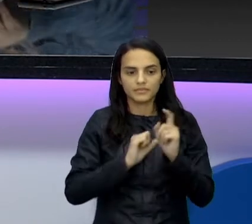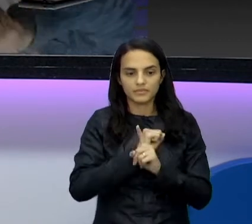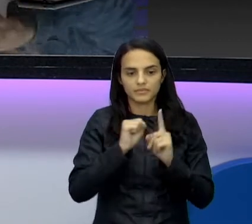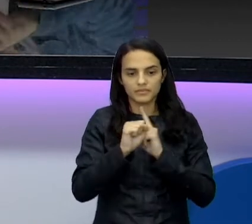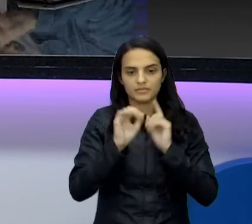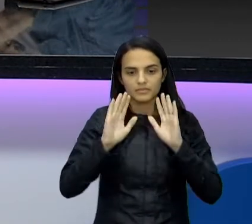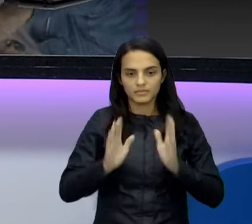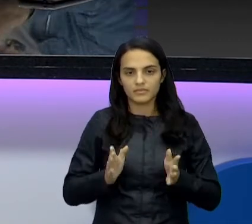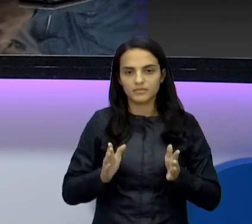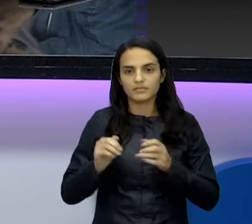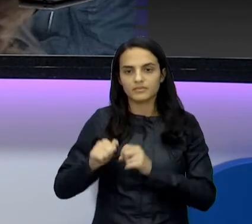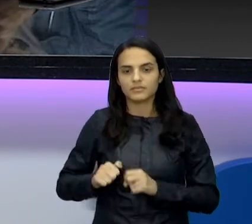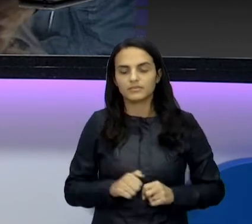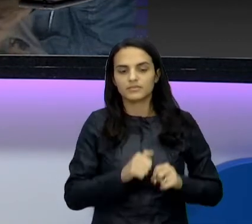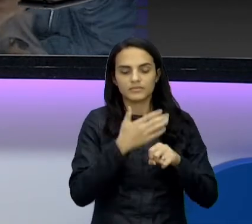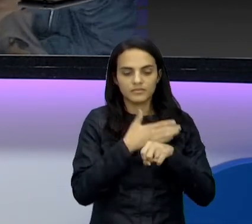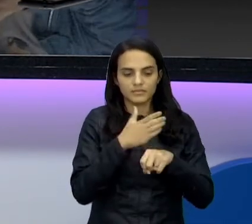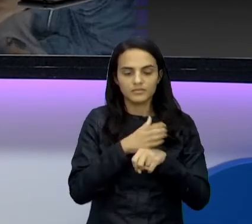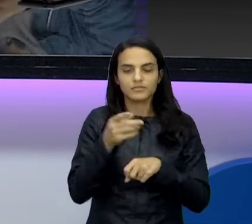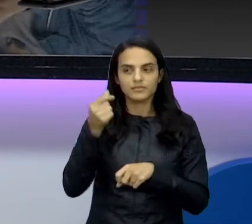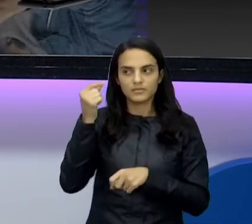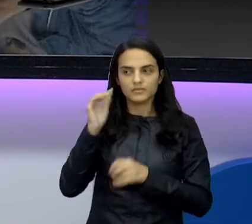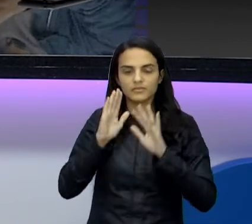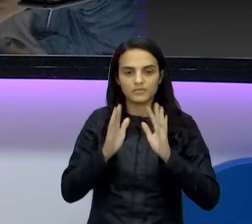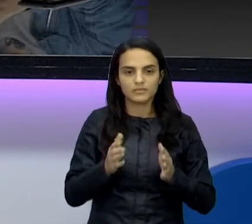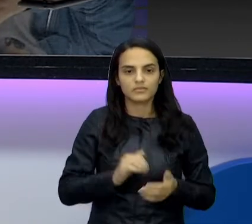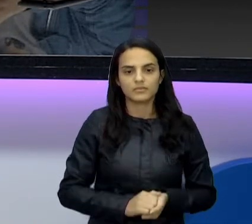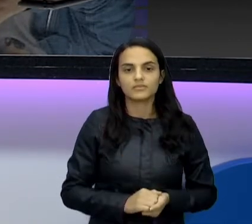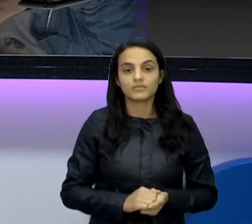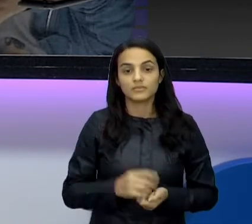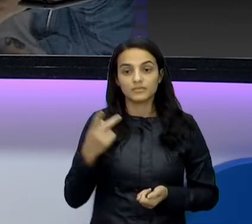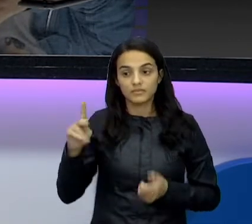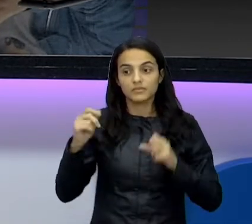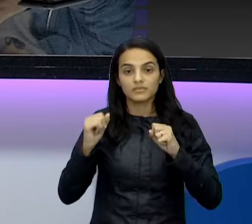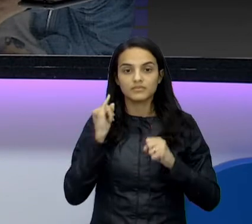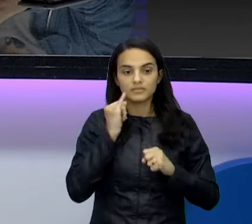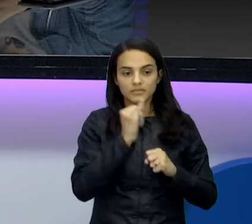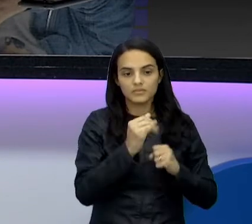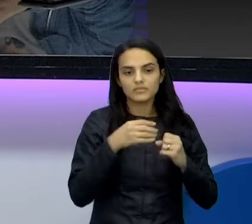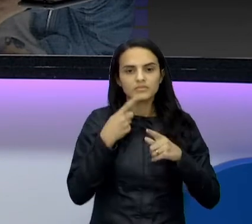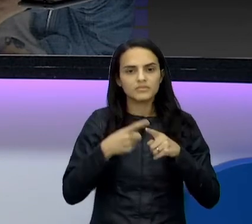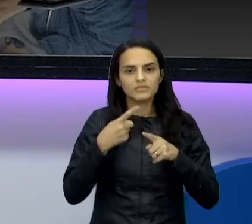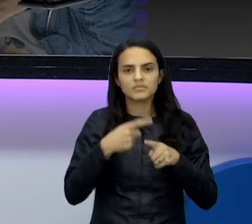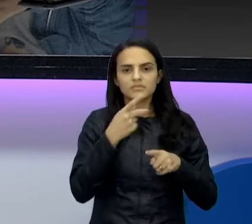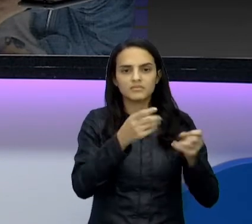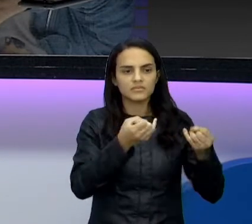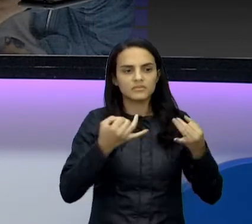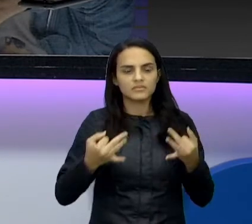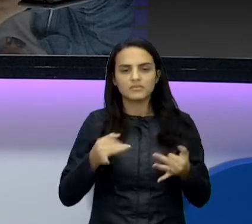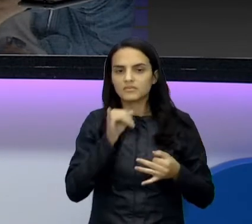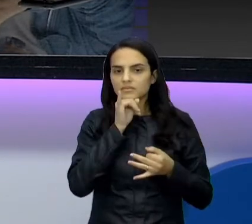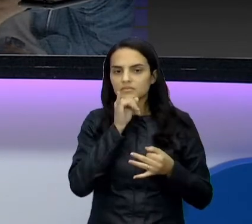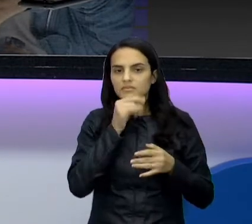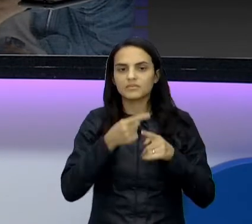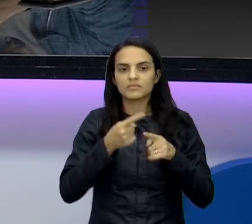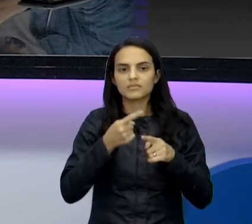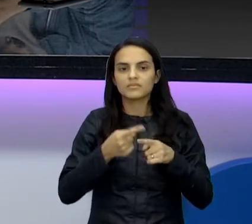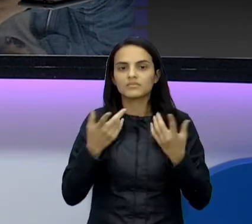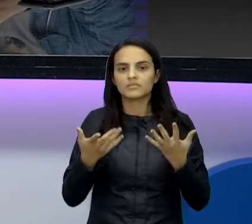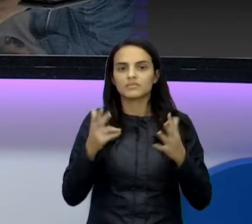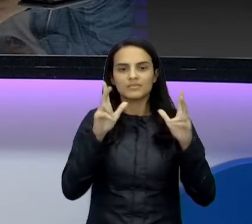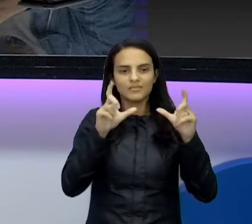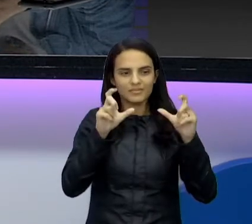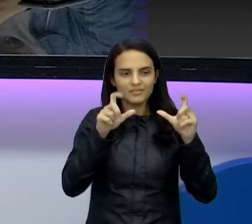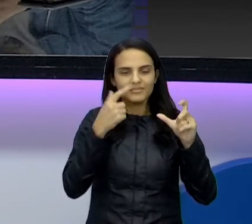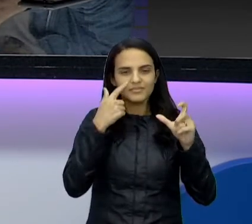já faz como prática há bastante tempo. Sim, sim. E aí vocês podem dizer, Helena, mas por que você trouxe esse exemplo, né? Por conta dessa questão da